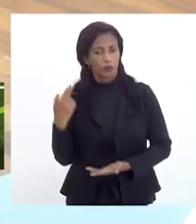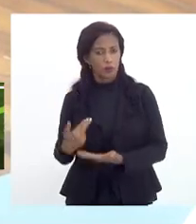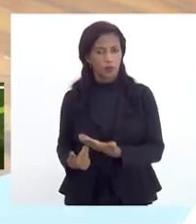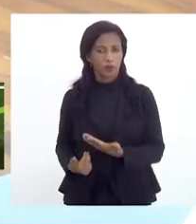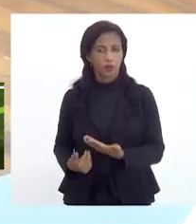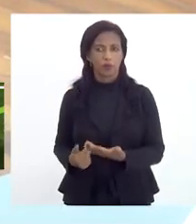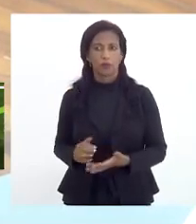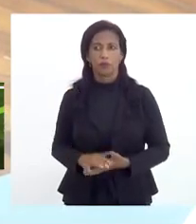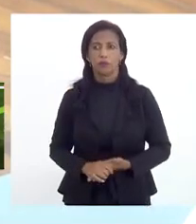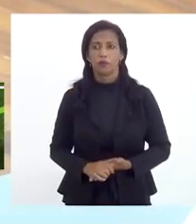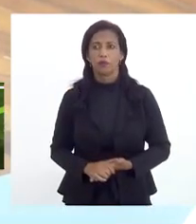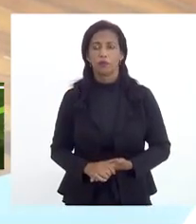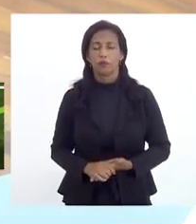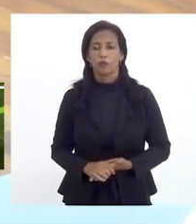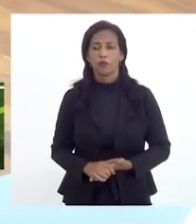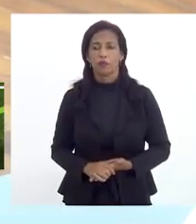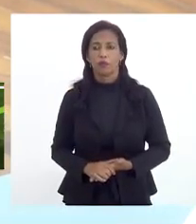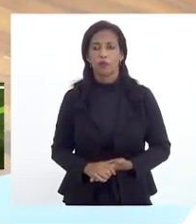Uma